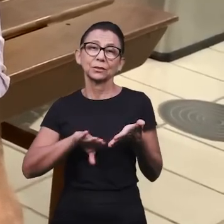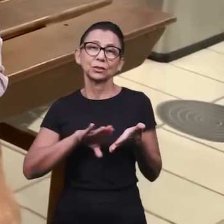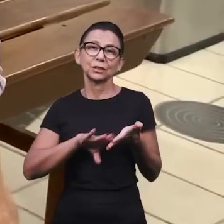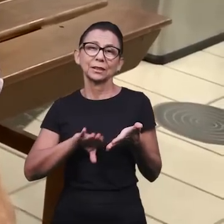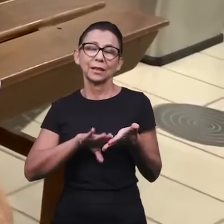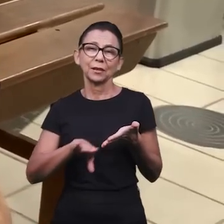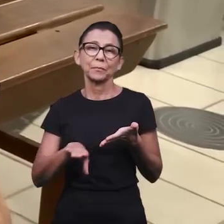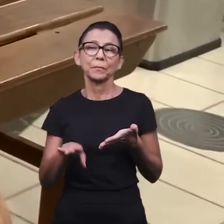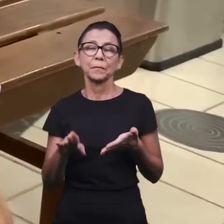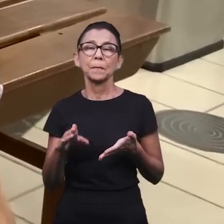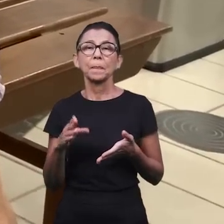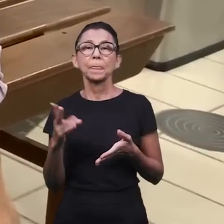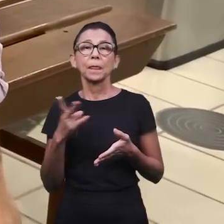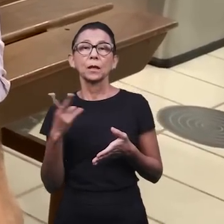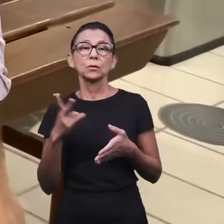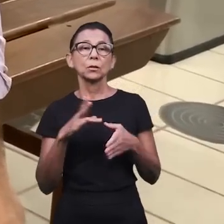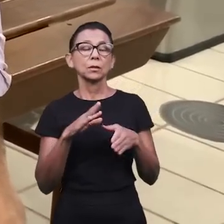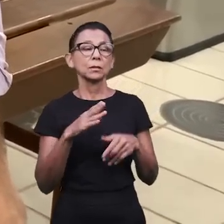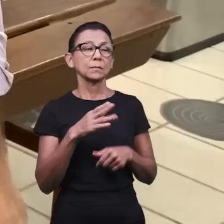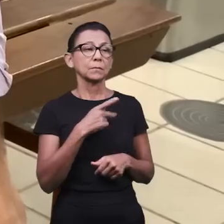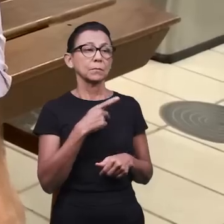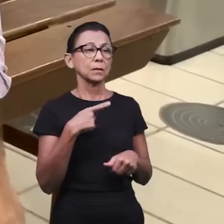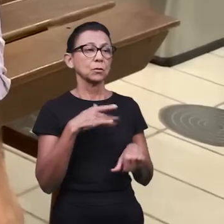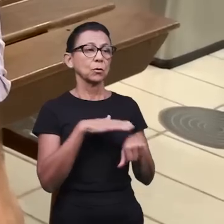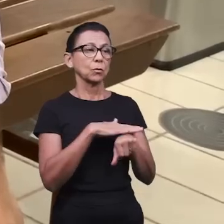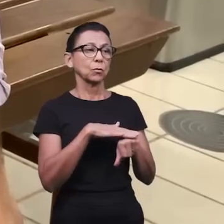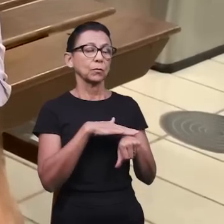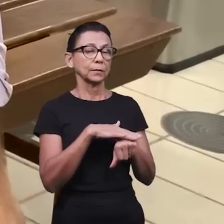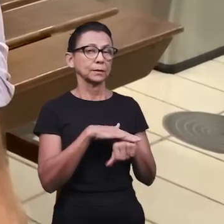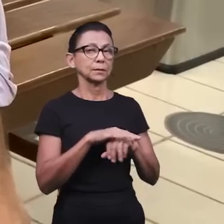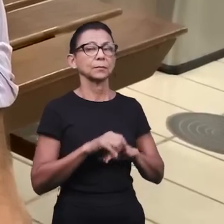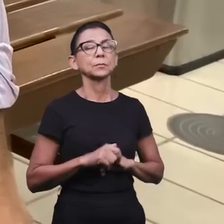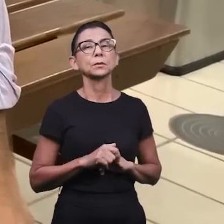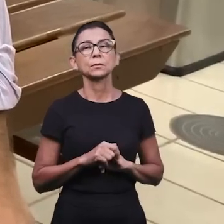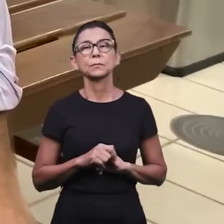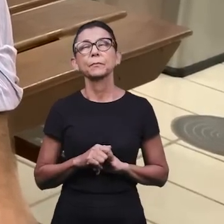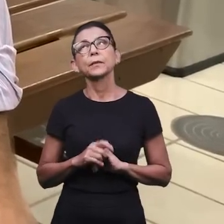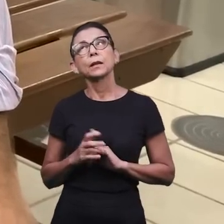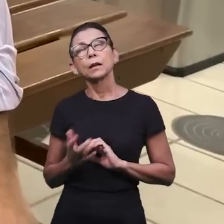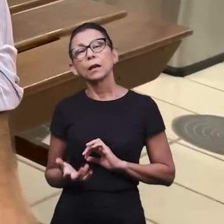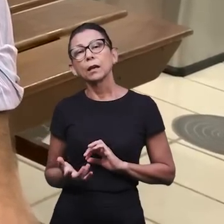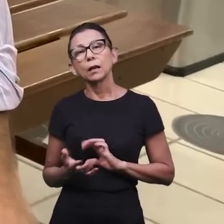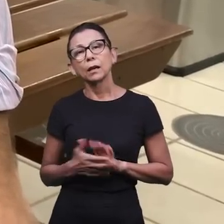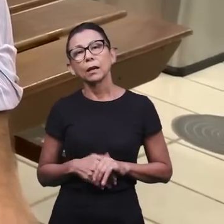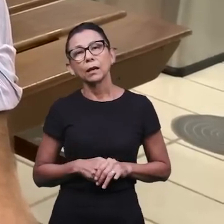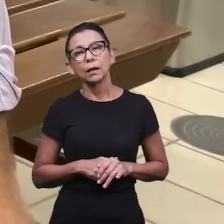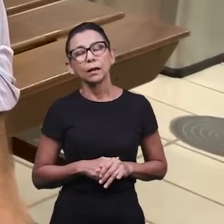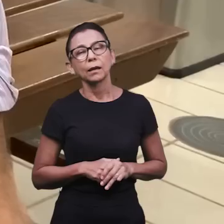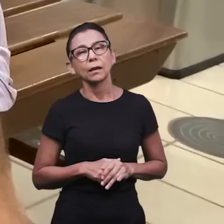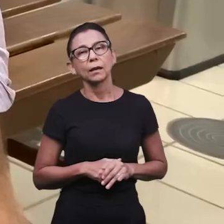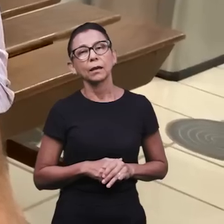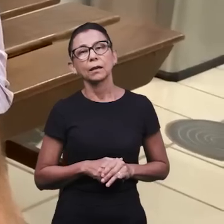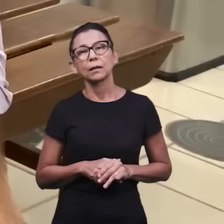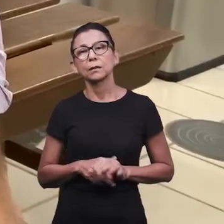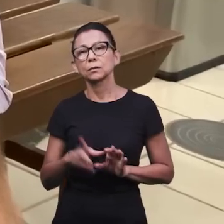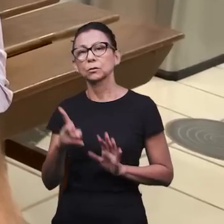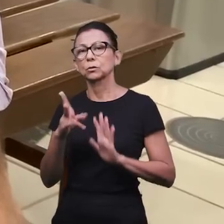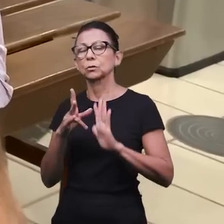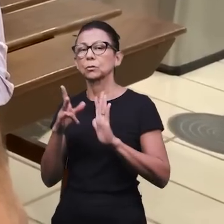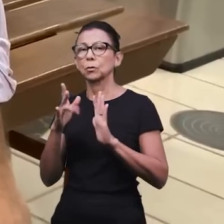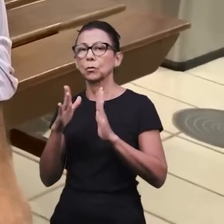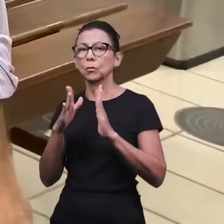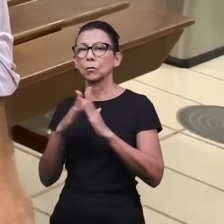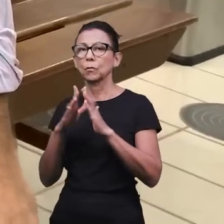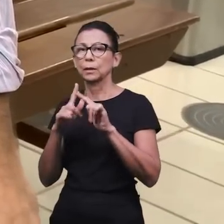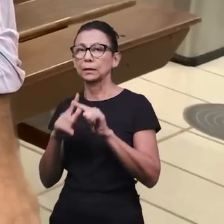conversou com o pastor, né, que nos ajudou em oração. A gente deixou só em oração, nós não abrimos para a igreja. O motivo